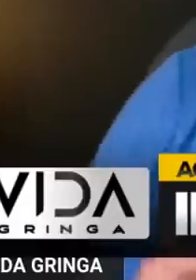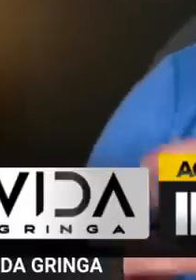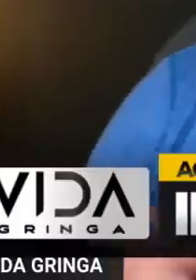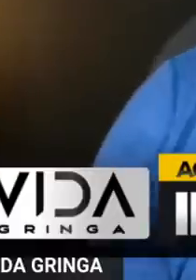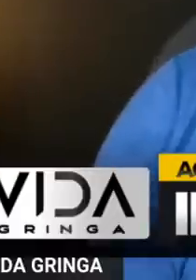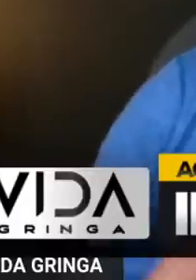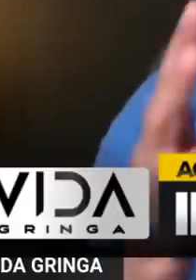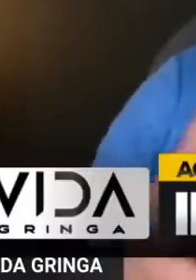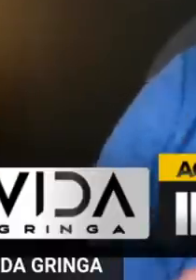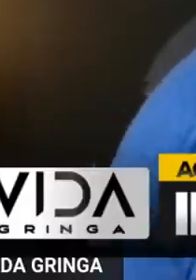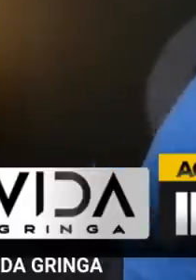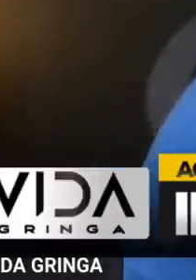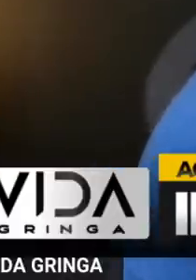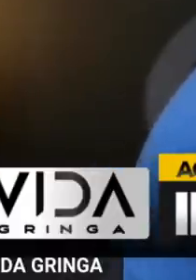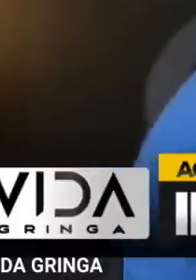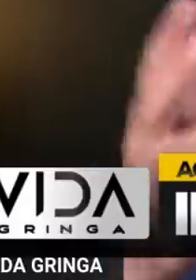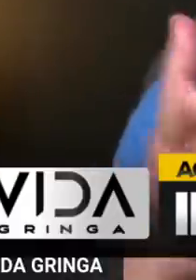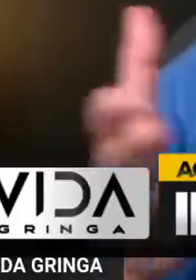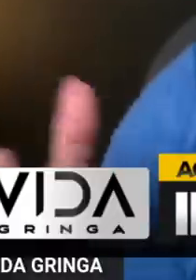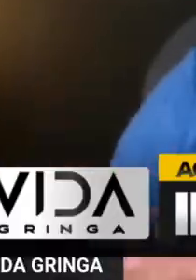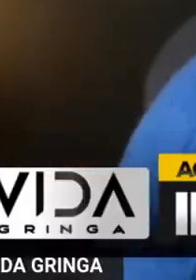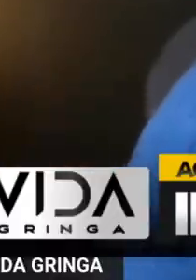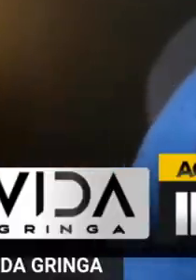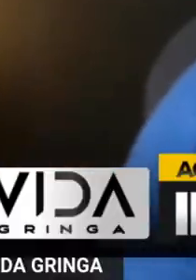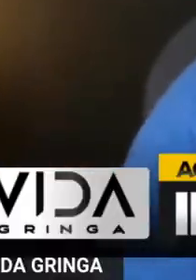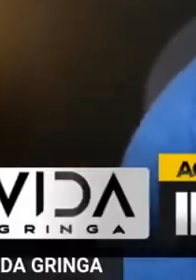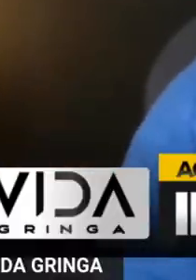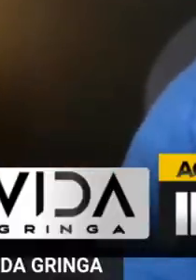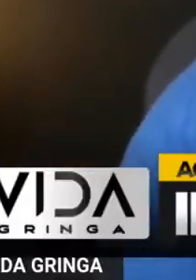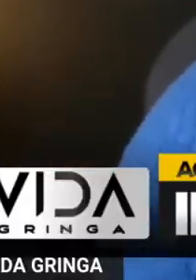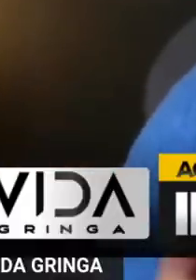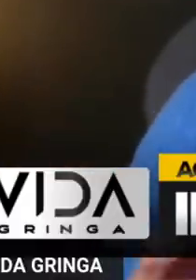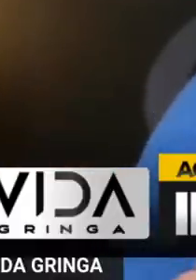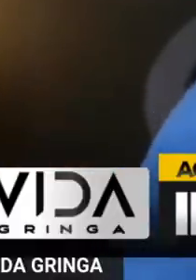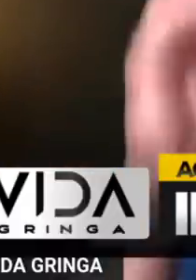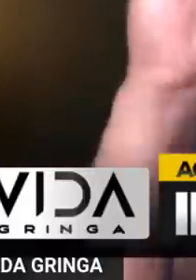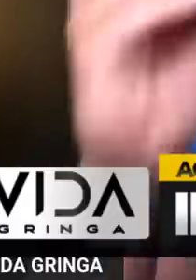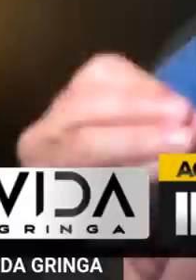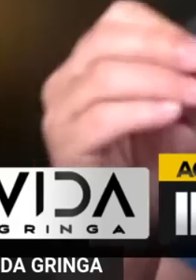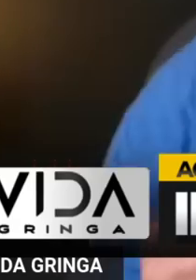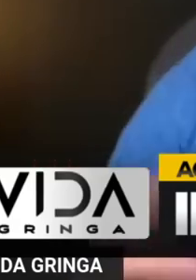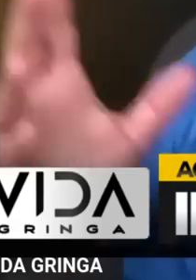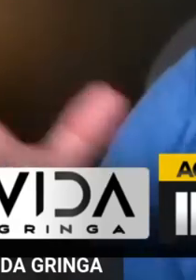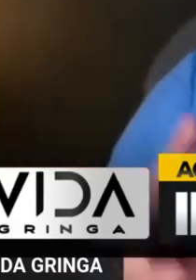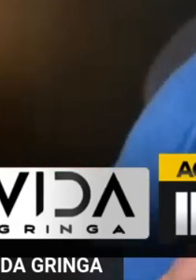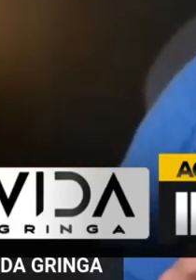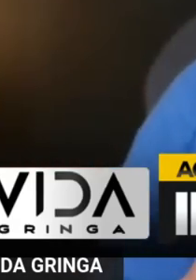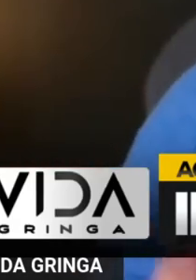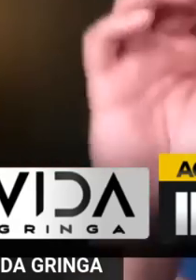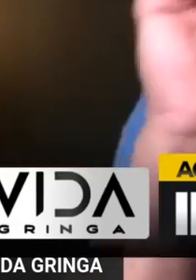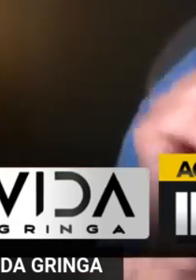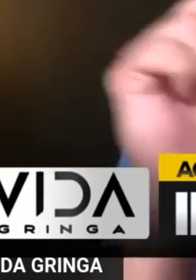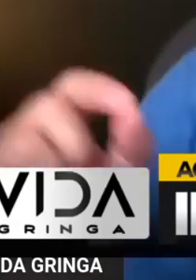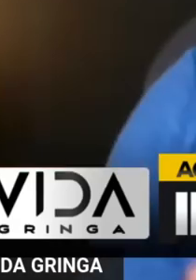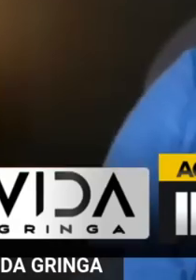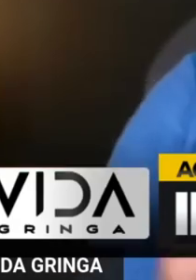Fala, meus queridos, é sempre bom estar aqui com vocês no nosso canal do Facebook, que está bombando. Ajude-nos a chegar a 300 mil, já